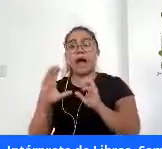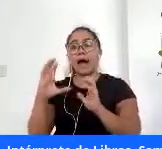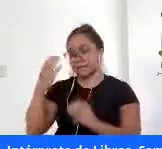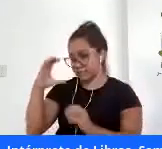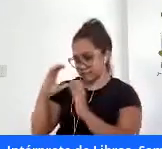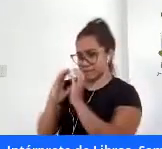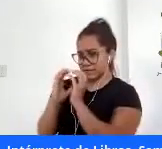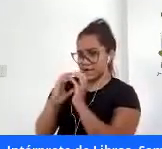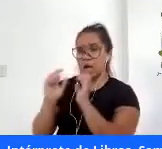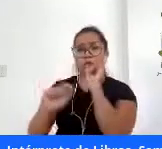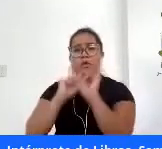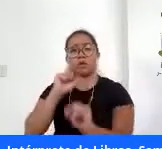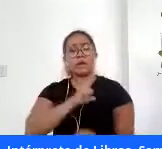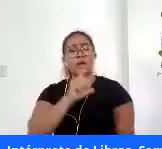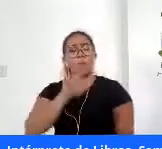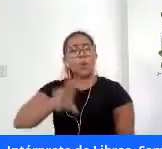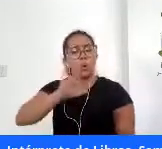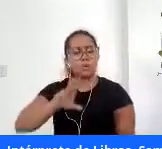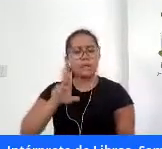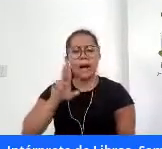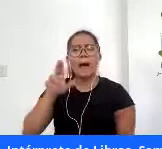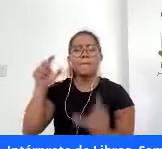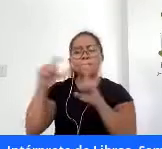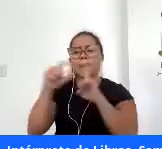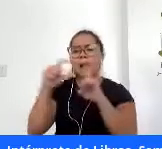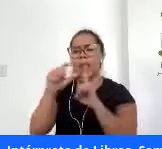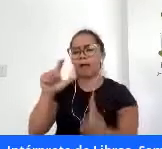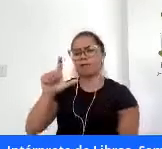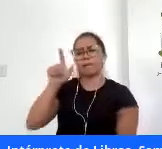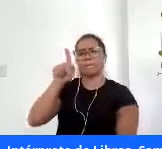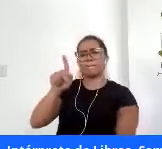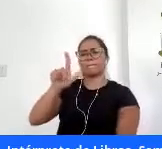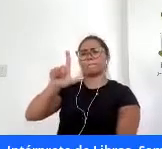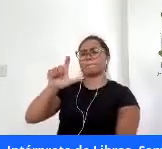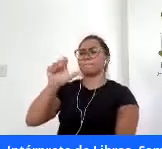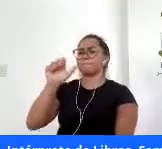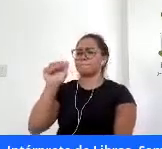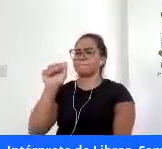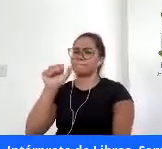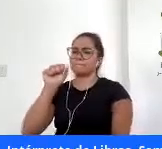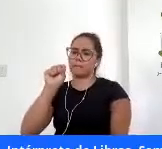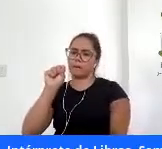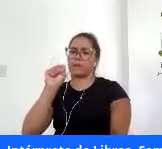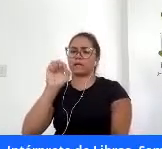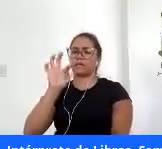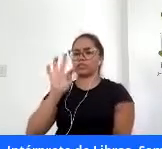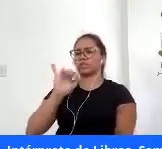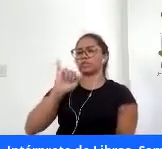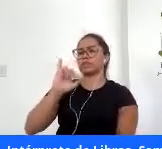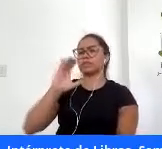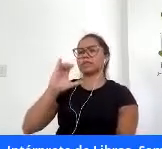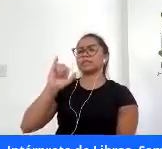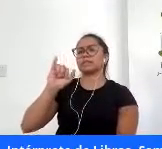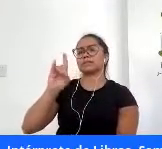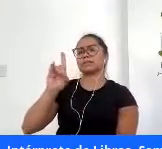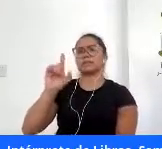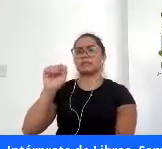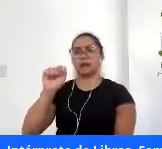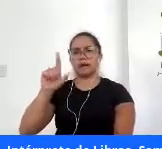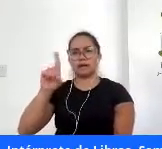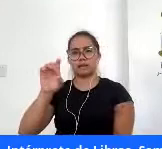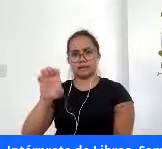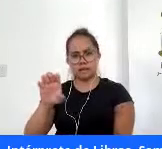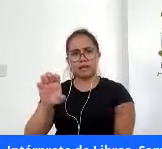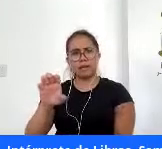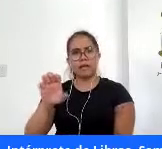gente utiliza muito essa palavra plasticidade. Então, em muitos artigos, a literatura está cada vez crescendo mais, né, a